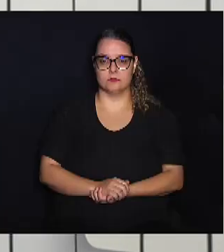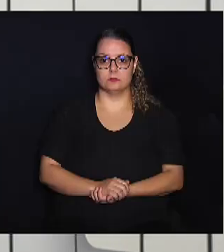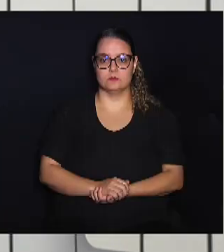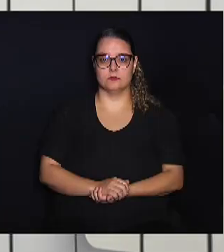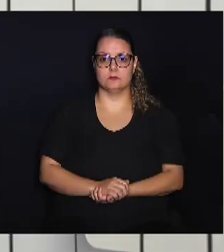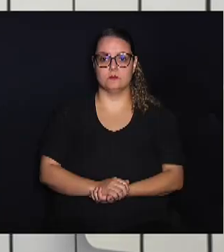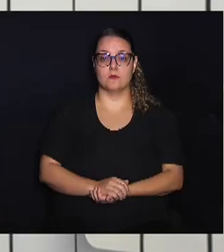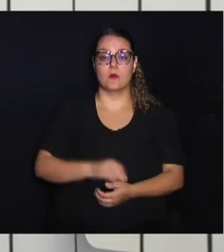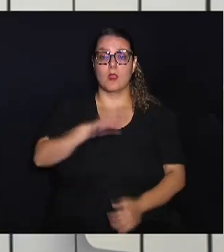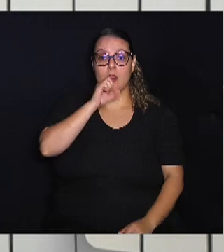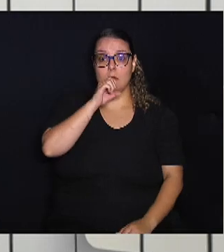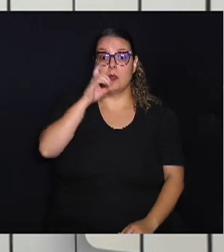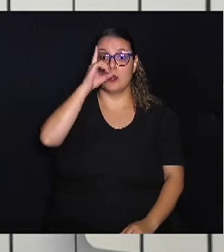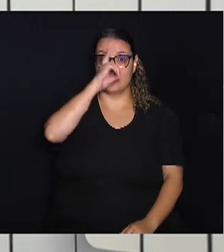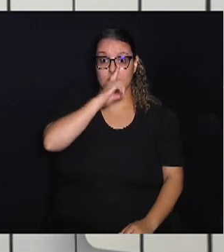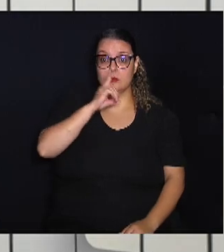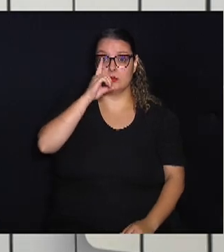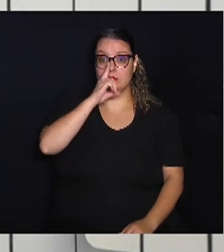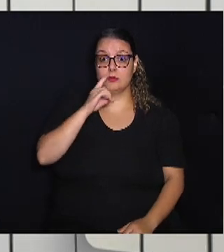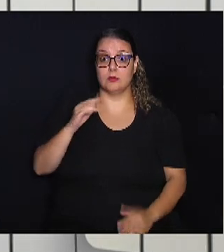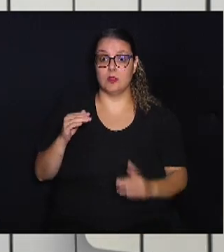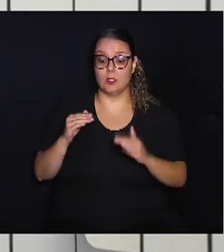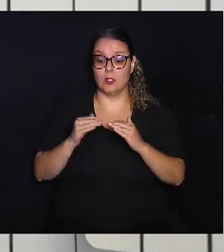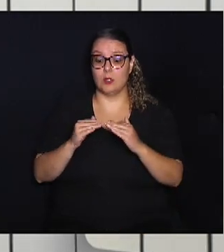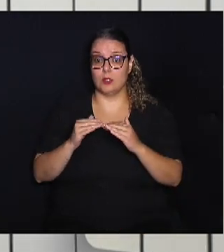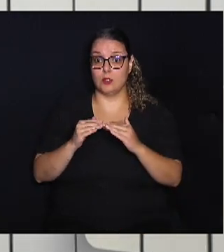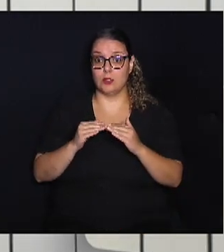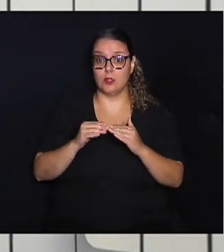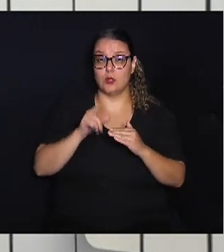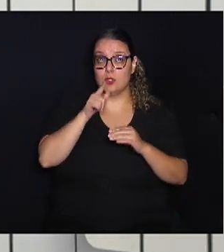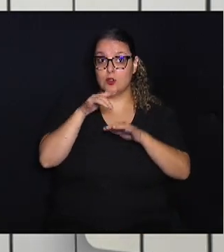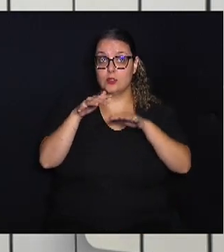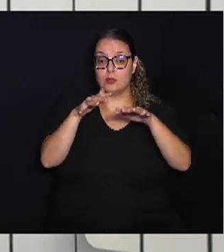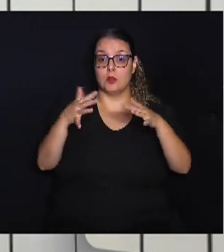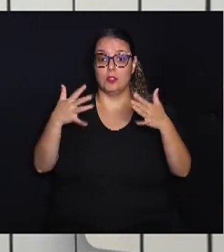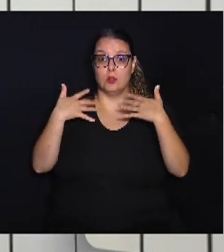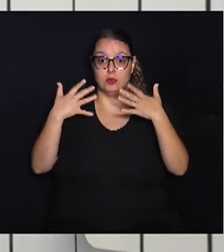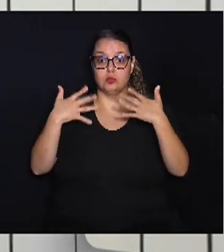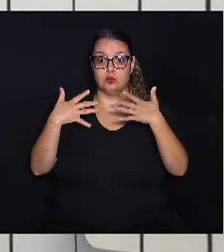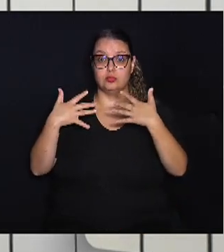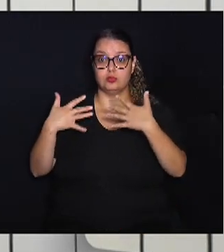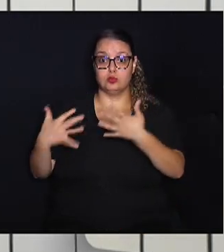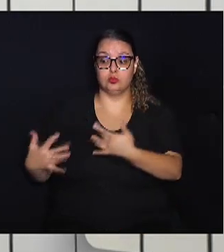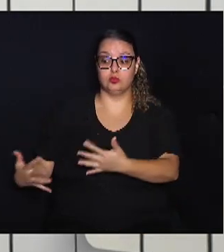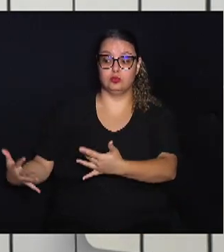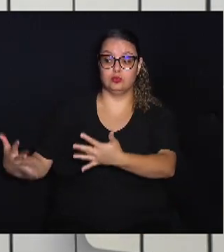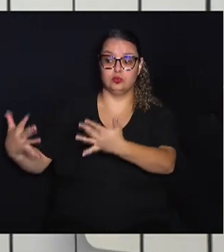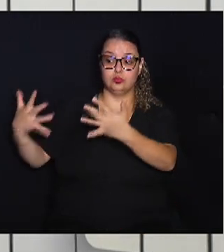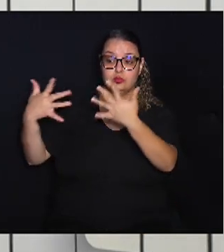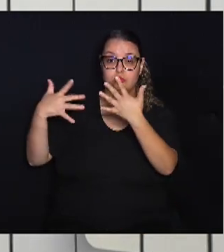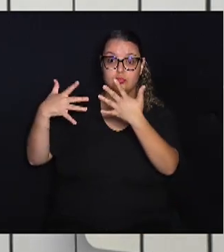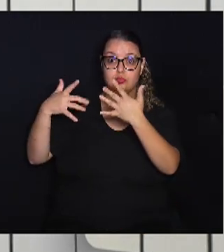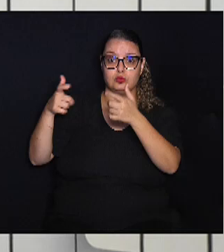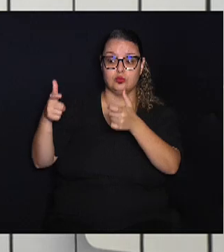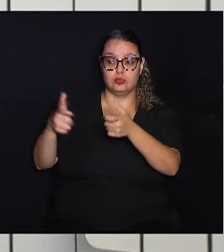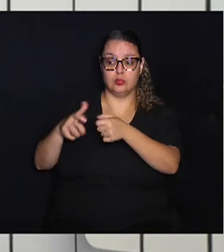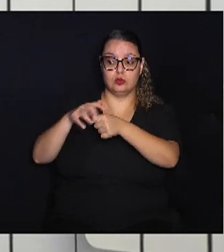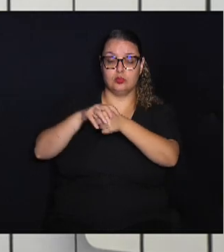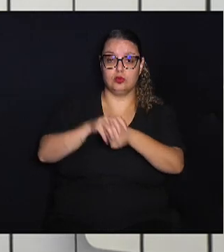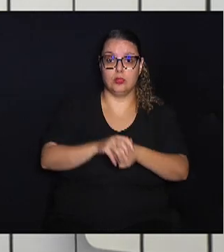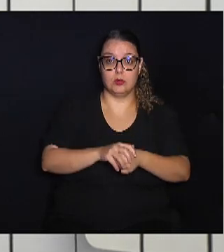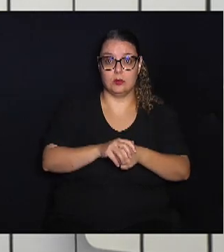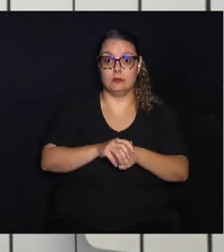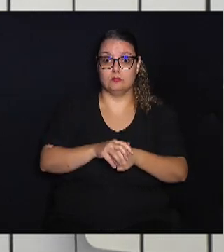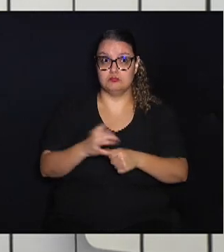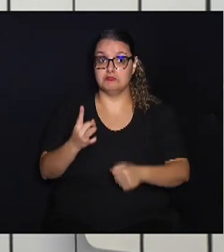Para o fim de semana, a combinação de umidade e calor com avanço de uma área de baixa pressão em altitudes